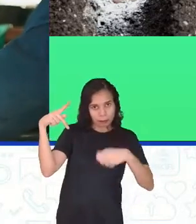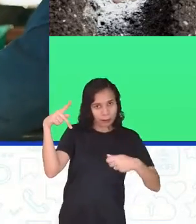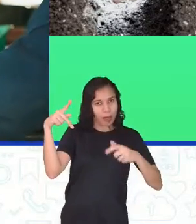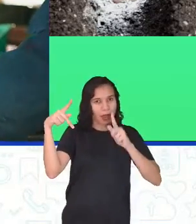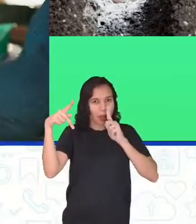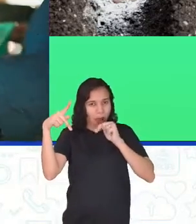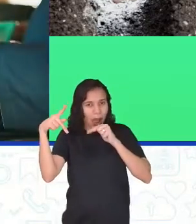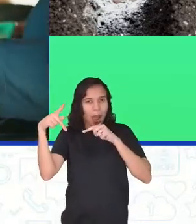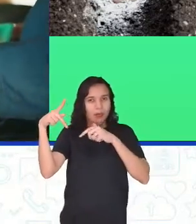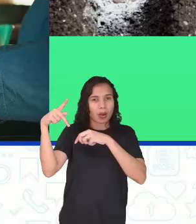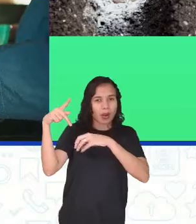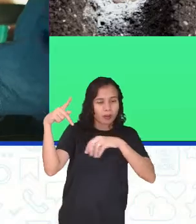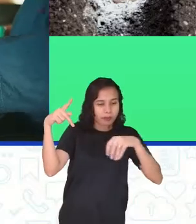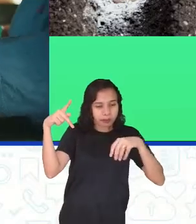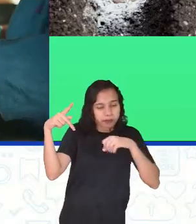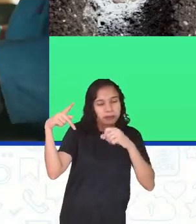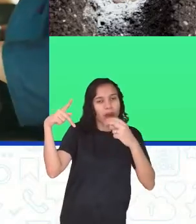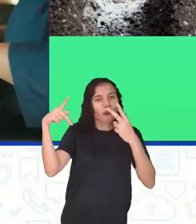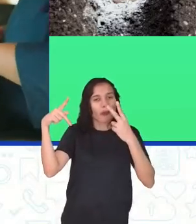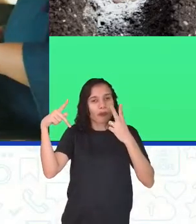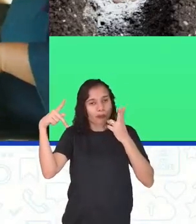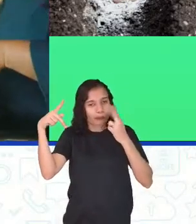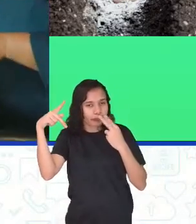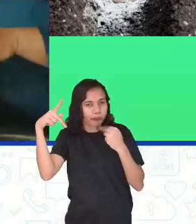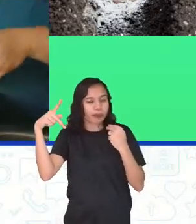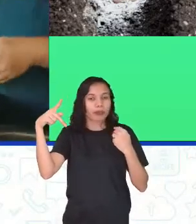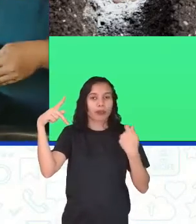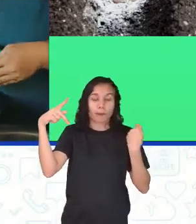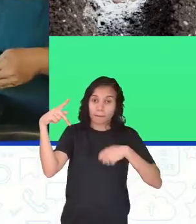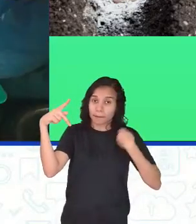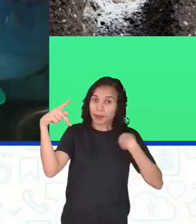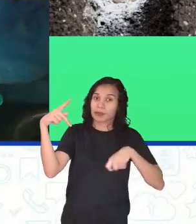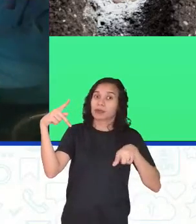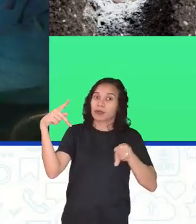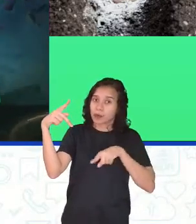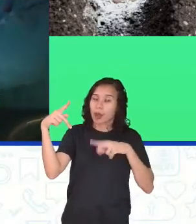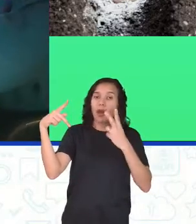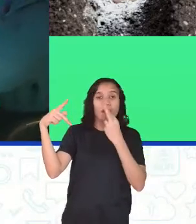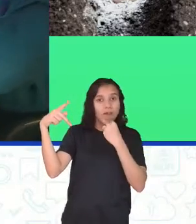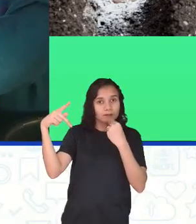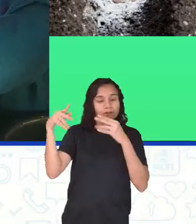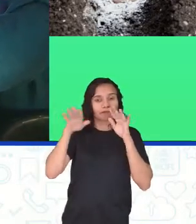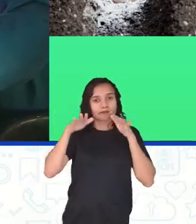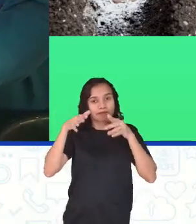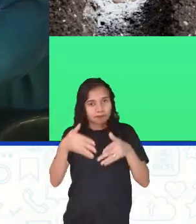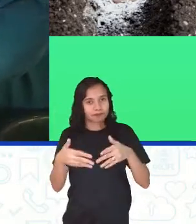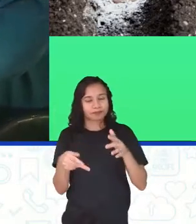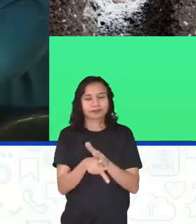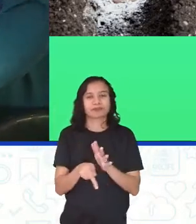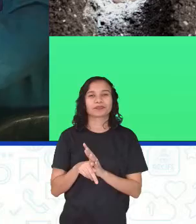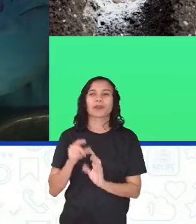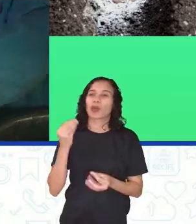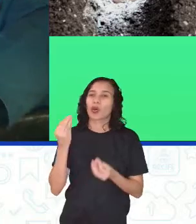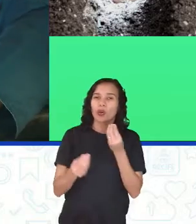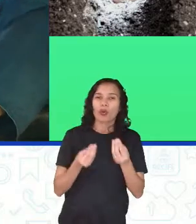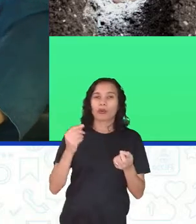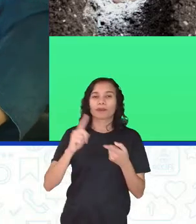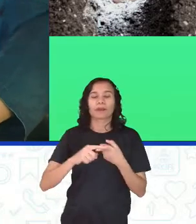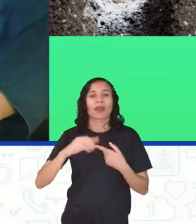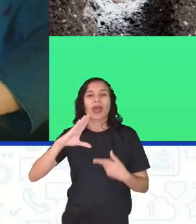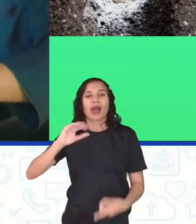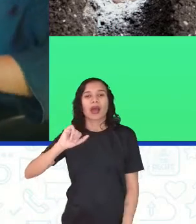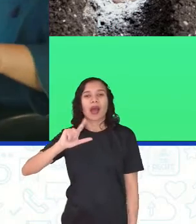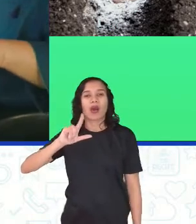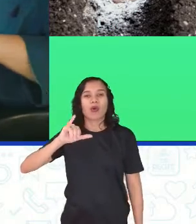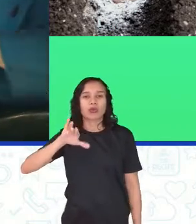questão aí de sais minerais, a planta vai precisar de sais minerais específicos. A questão aí do cálcio,